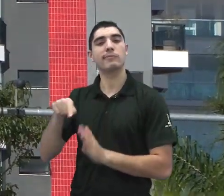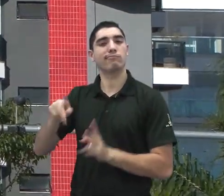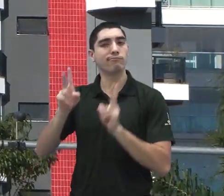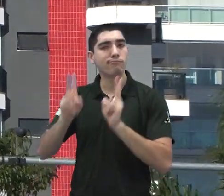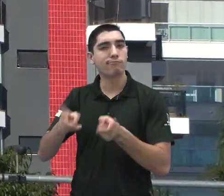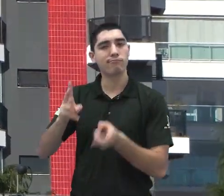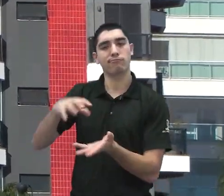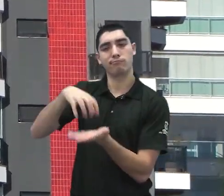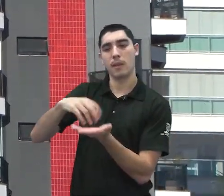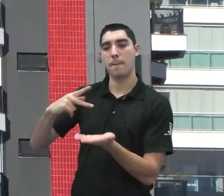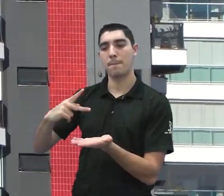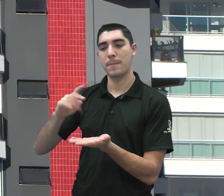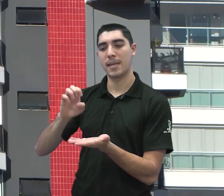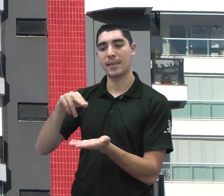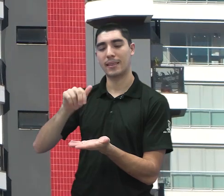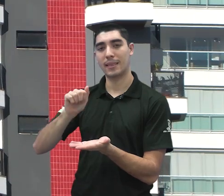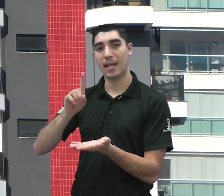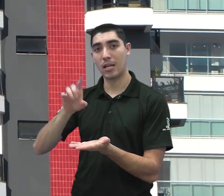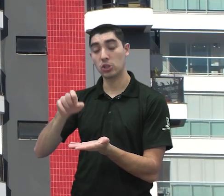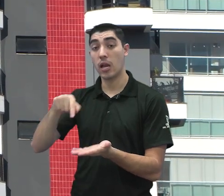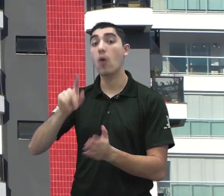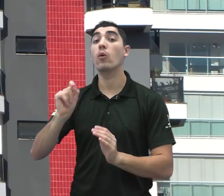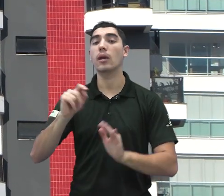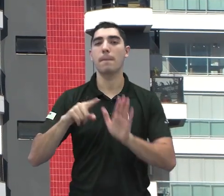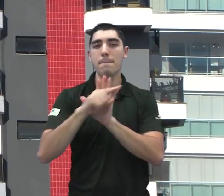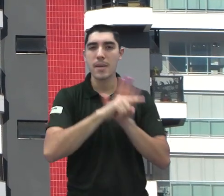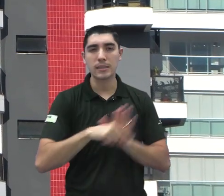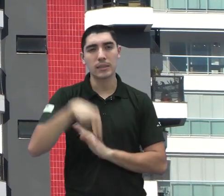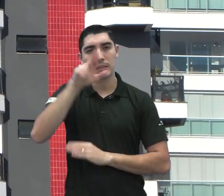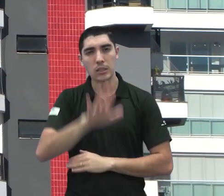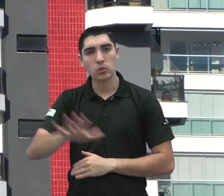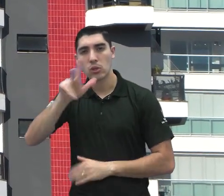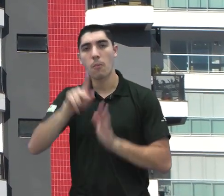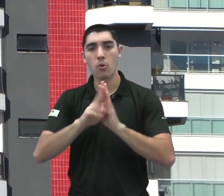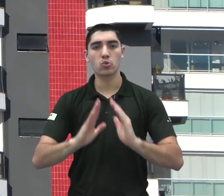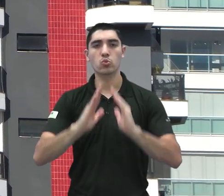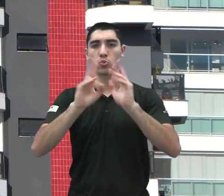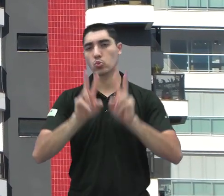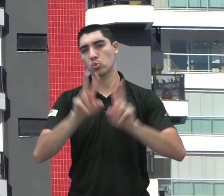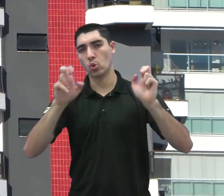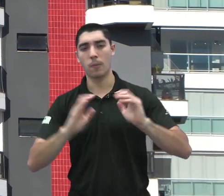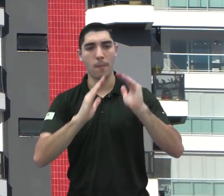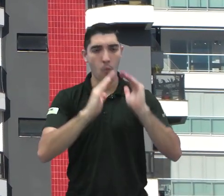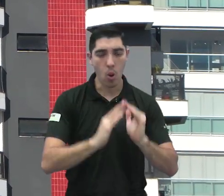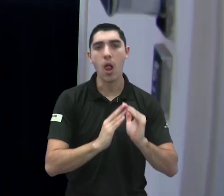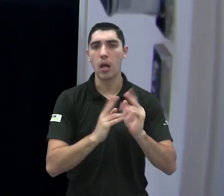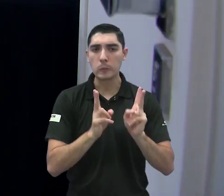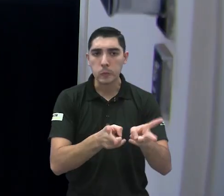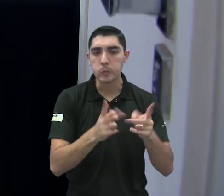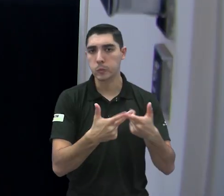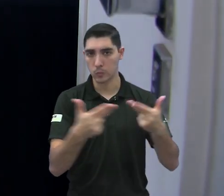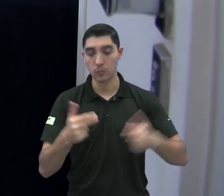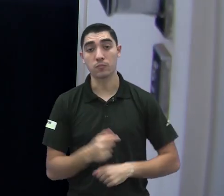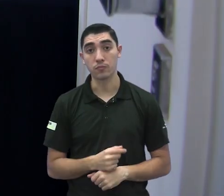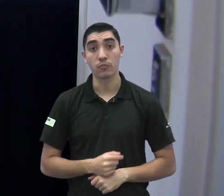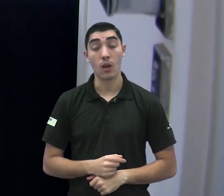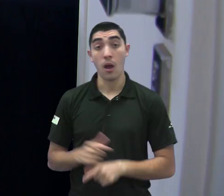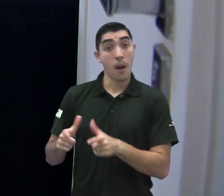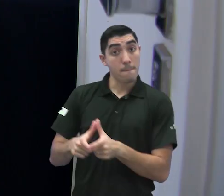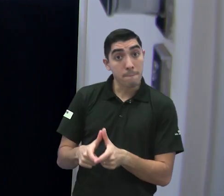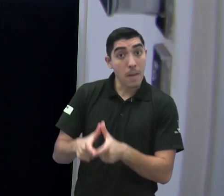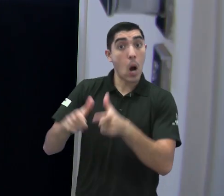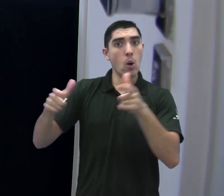PNAD Contínua, Pesquisa Nacional por Amostra de Domicílios Contínua do IBGE. E os homens